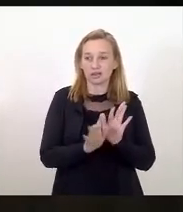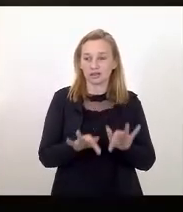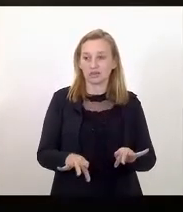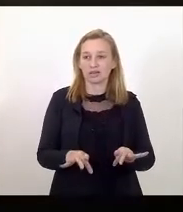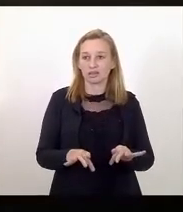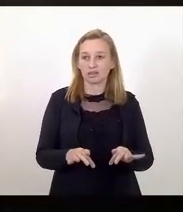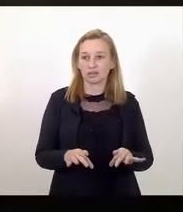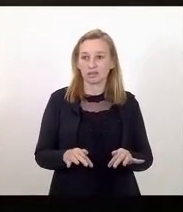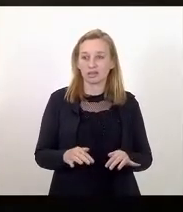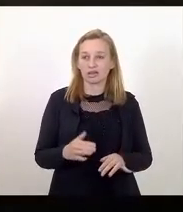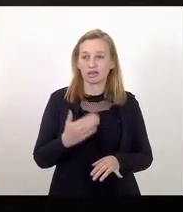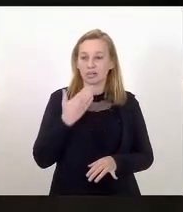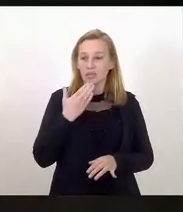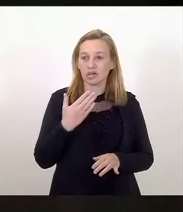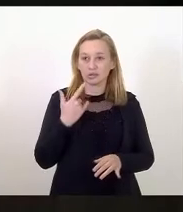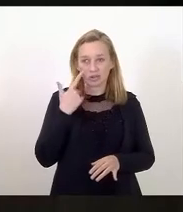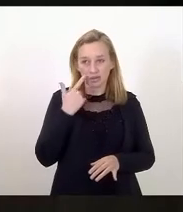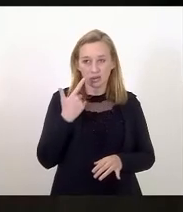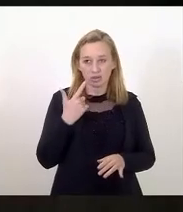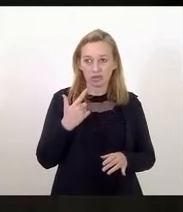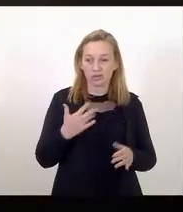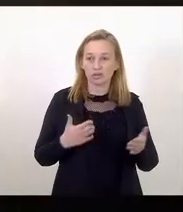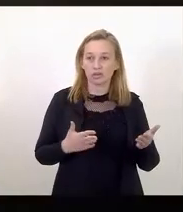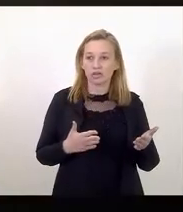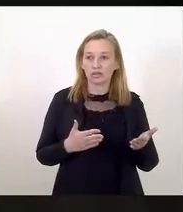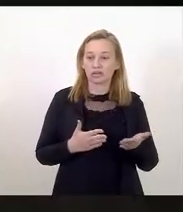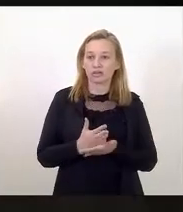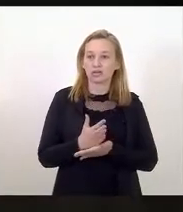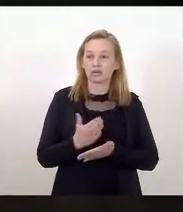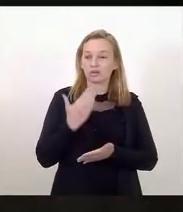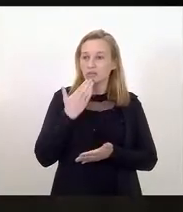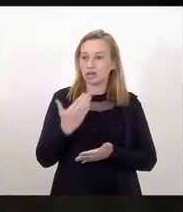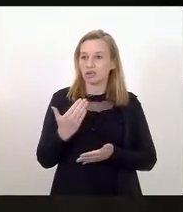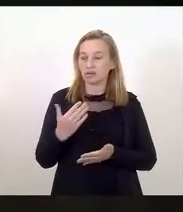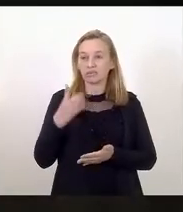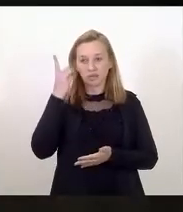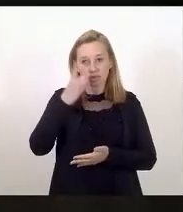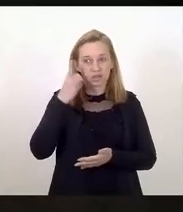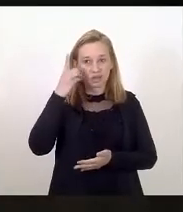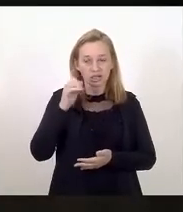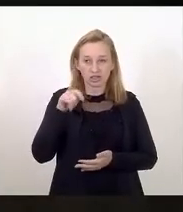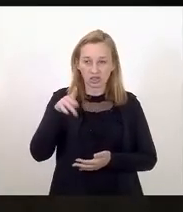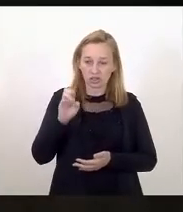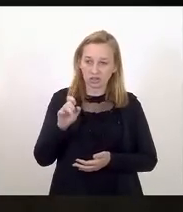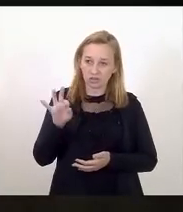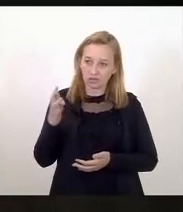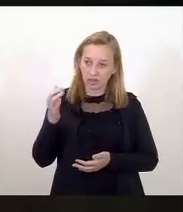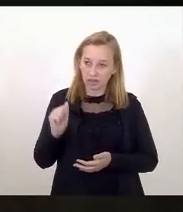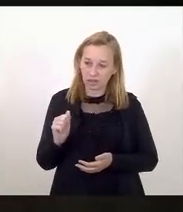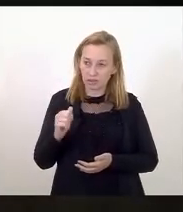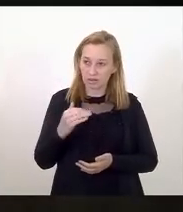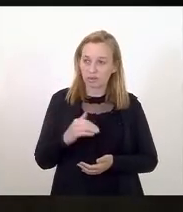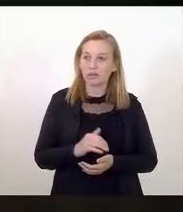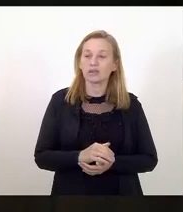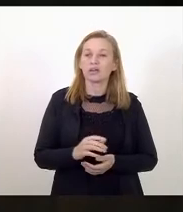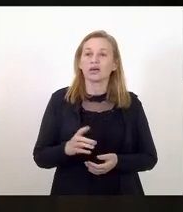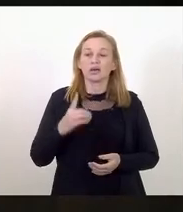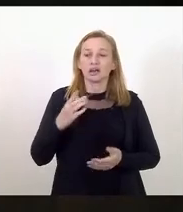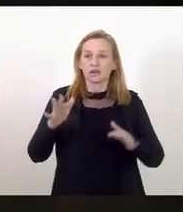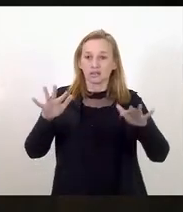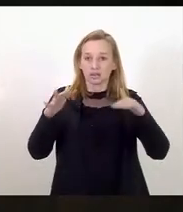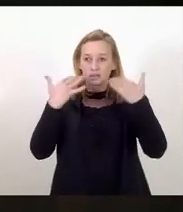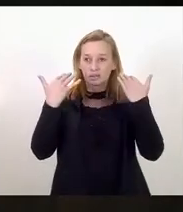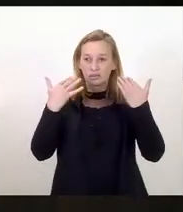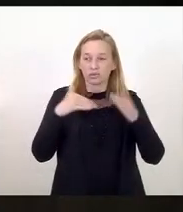Verificação, verificação. Verificação. aprovam, permaneçam. Comissão, verificação, pedido pelo deputado Alexandre Freitas. Atenção, senhores parlamentares, estamos em